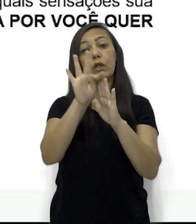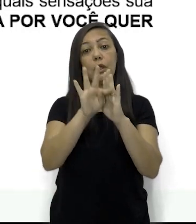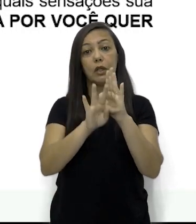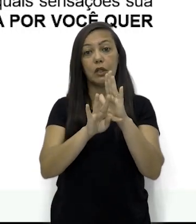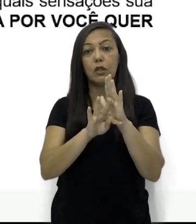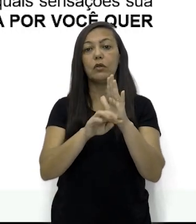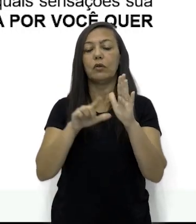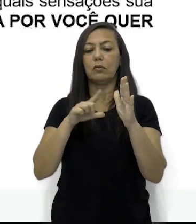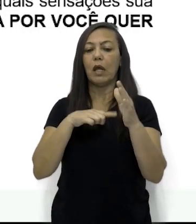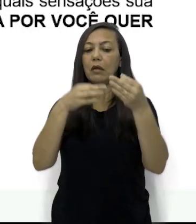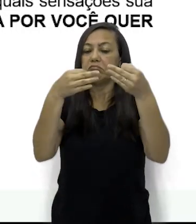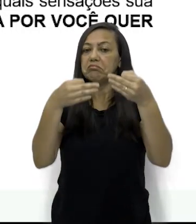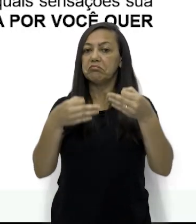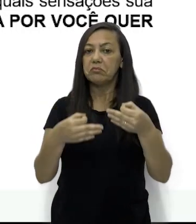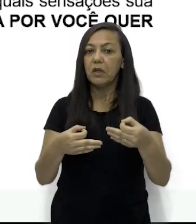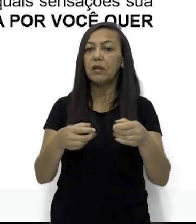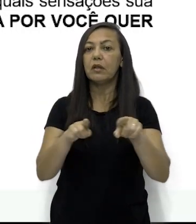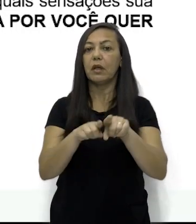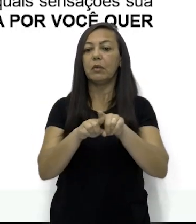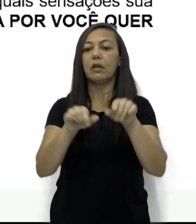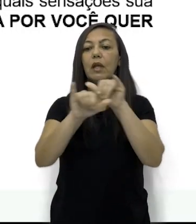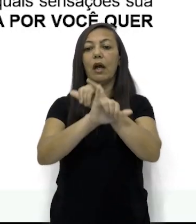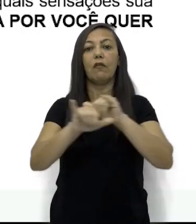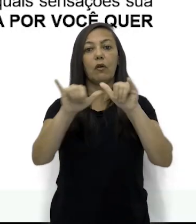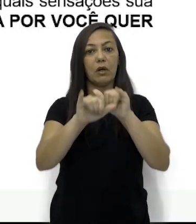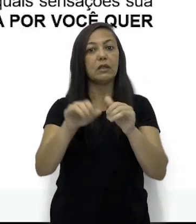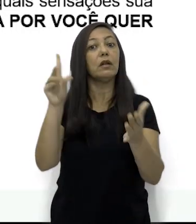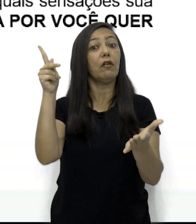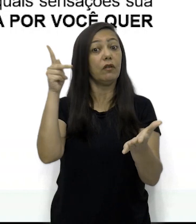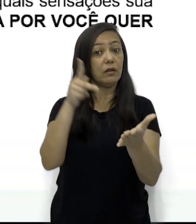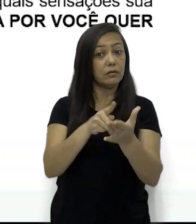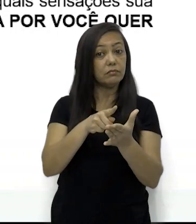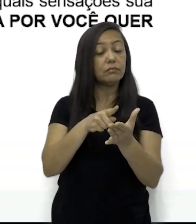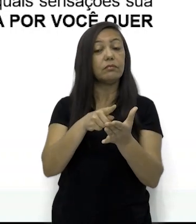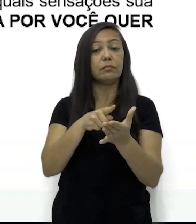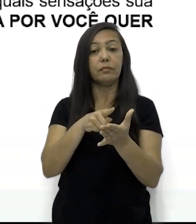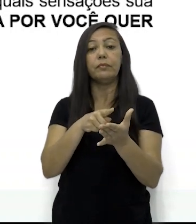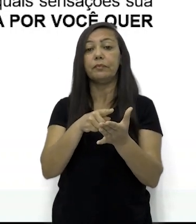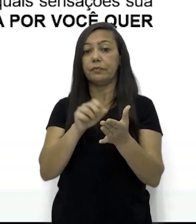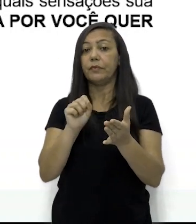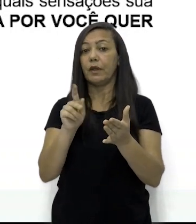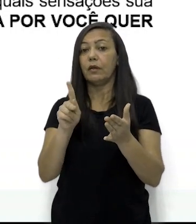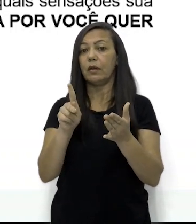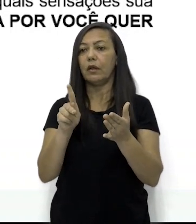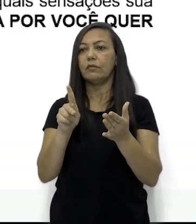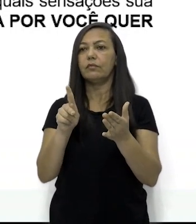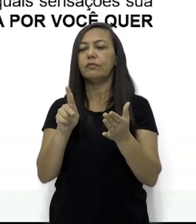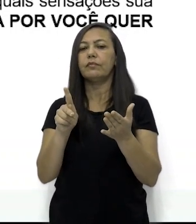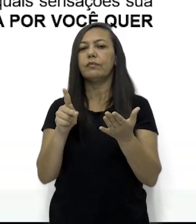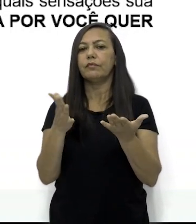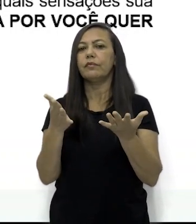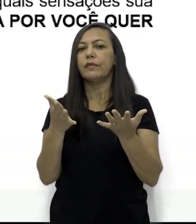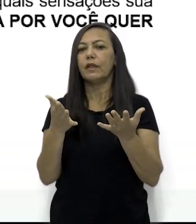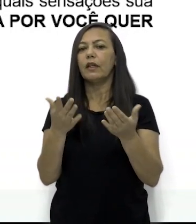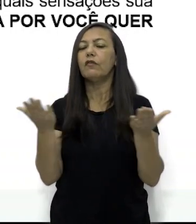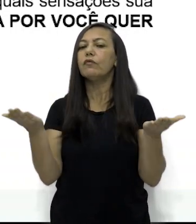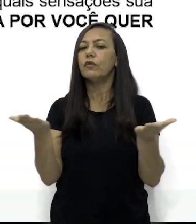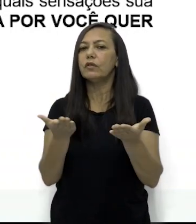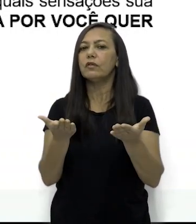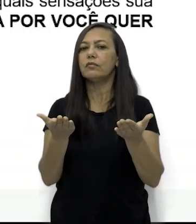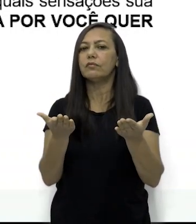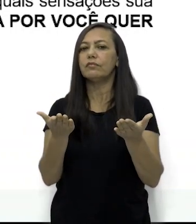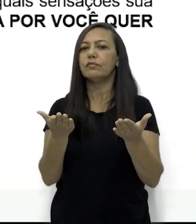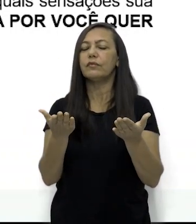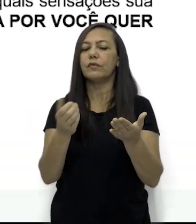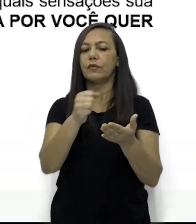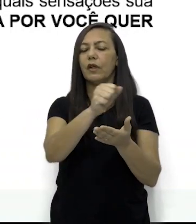desse texto, a verossimilhança das informações apresentadas com a do texto, certo? Desejamos a vocês